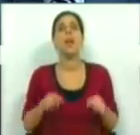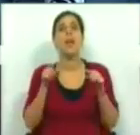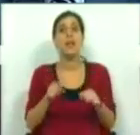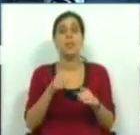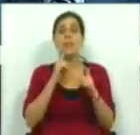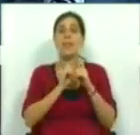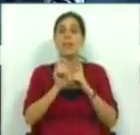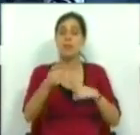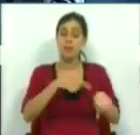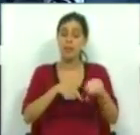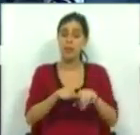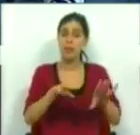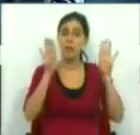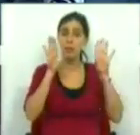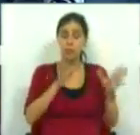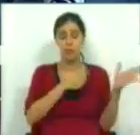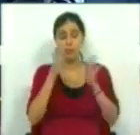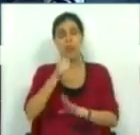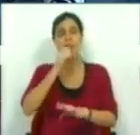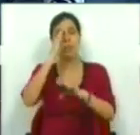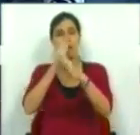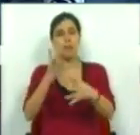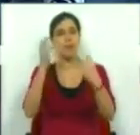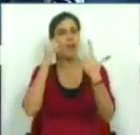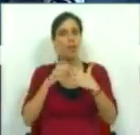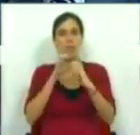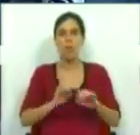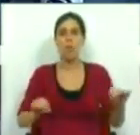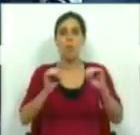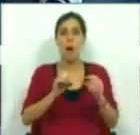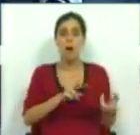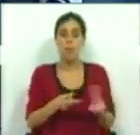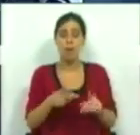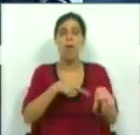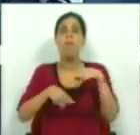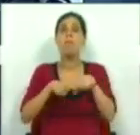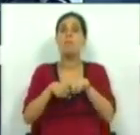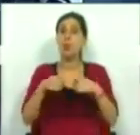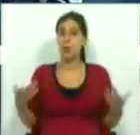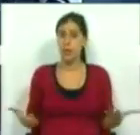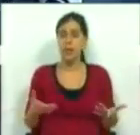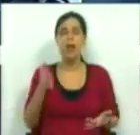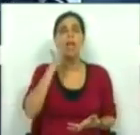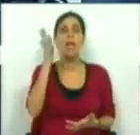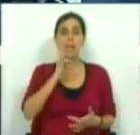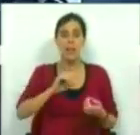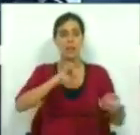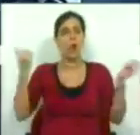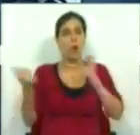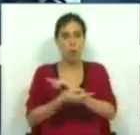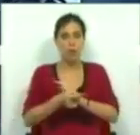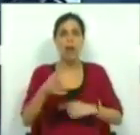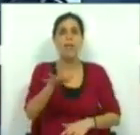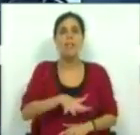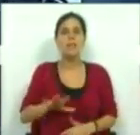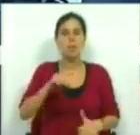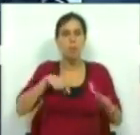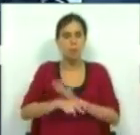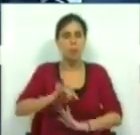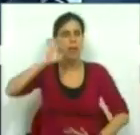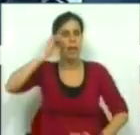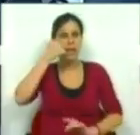Isto quanto à definição de políticas, quanto à determinação inabalável na execução de políticas que tentam inverter a situação de